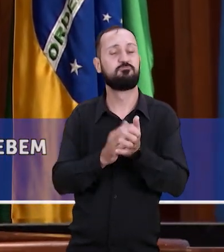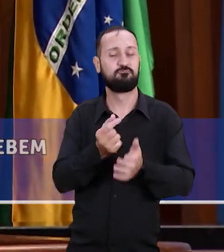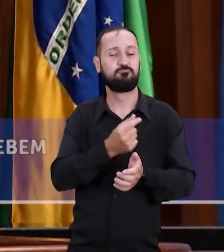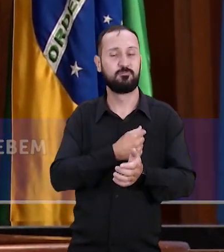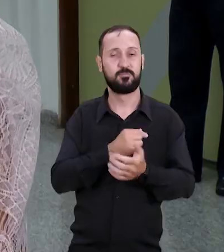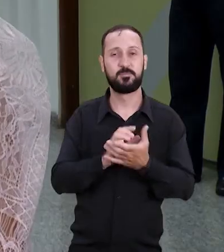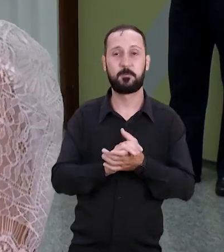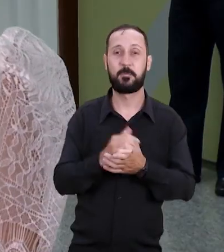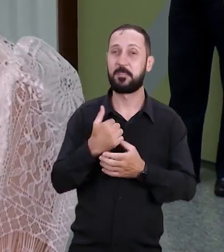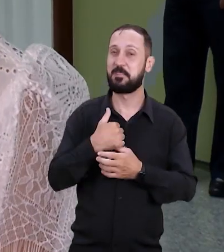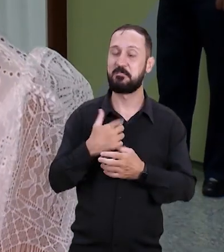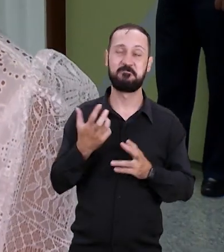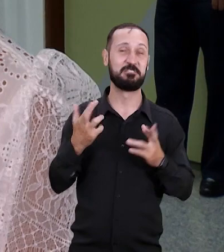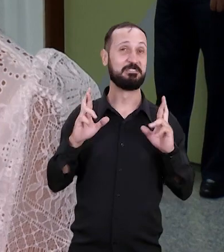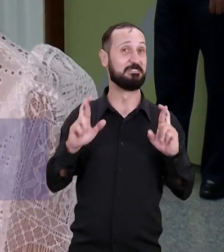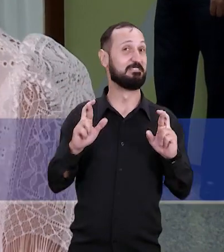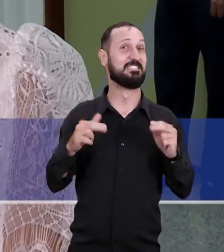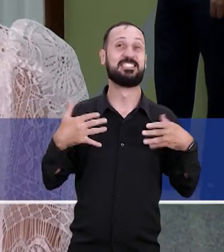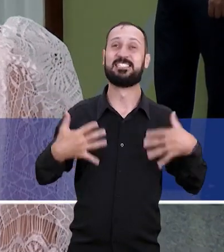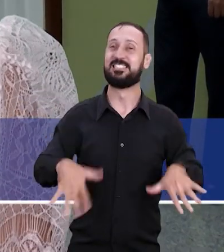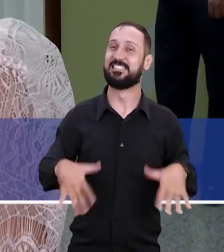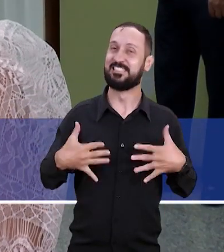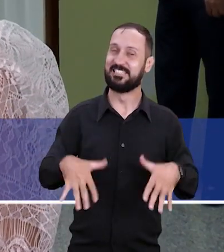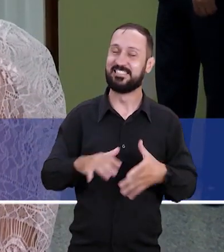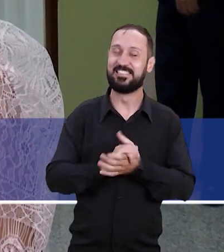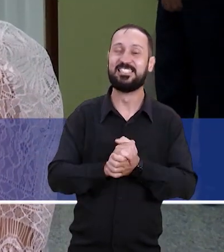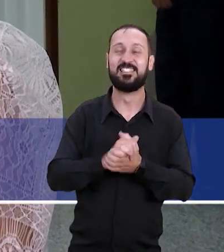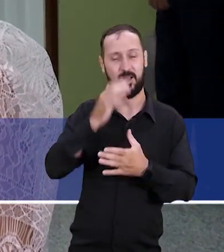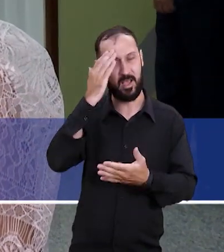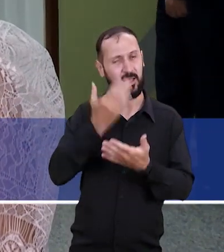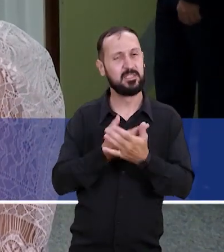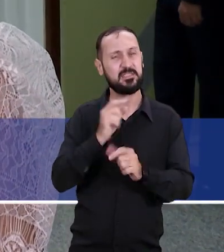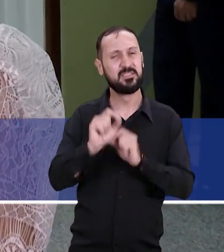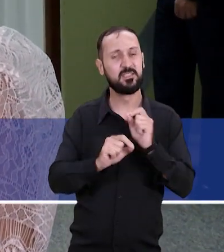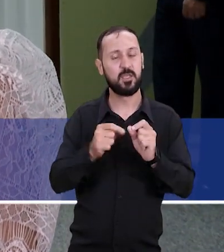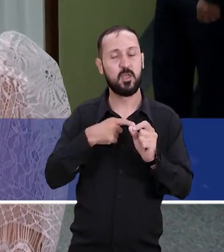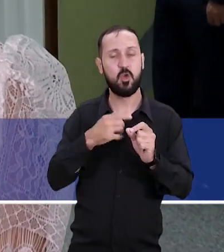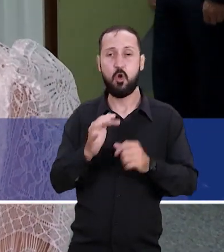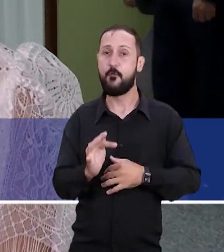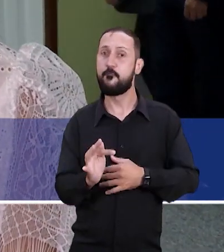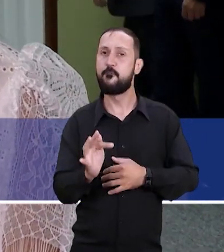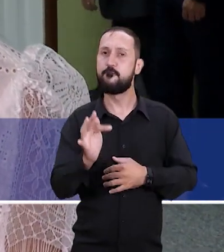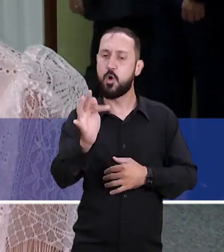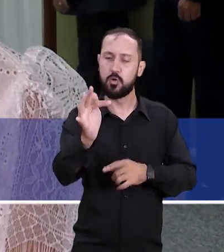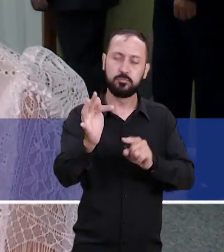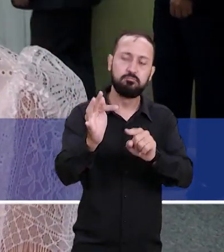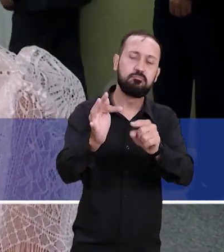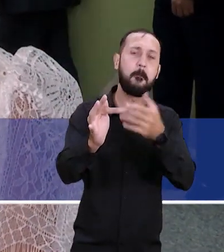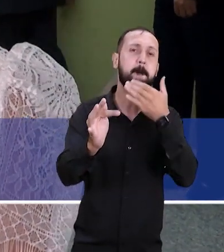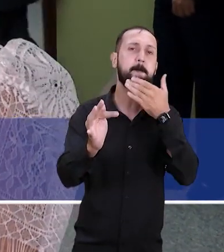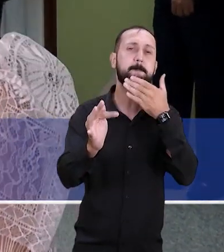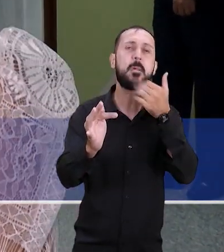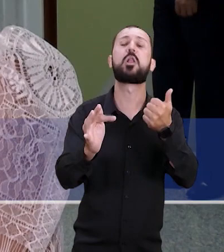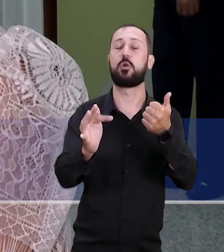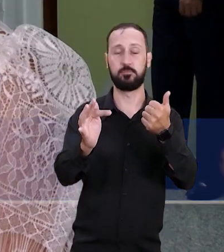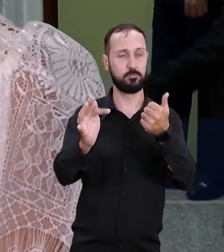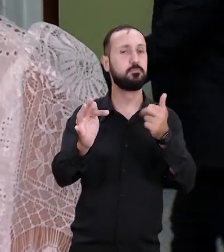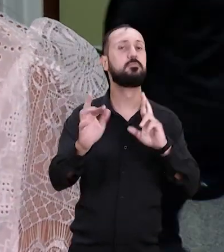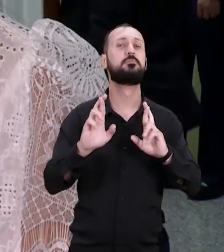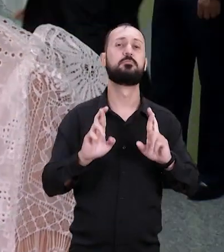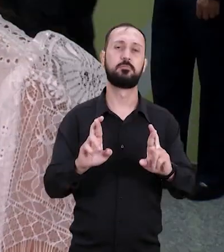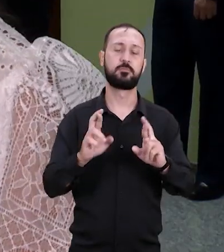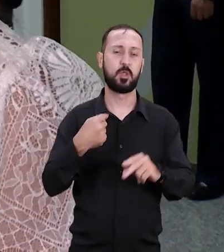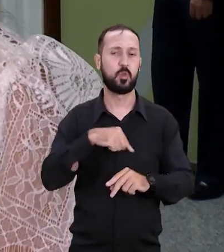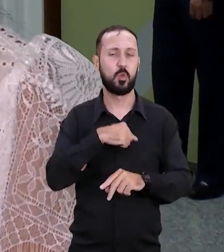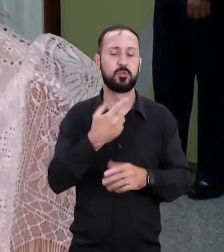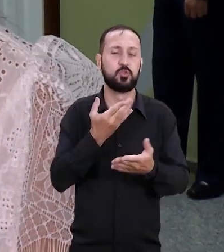Grosso do Sul. Eu sou uma entusiasta e acredito muito que nós estamos caminhando para dias melhores.